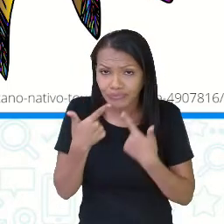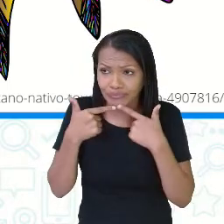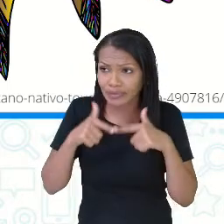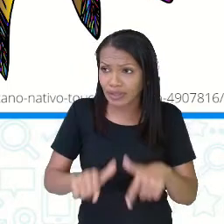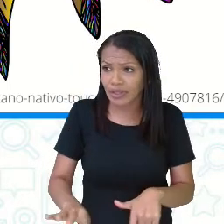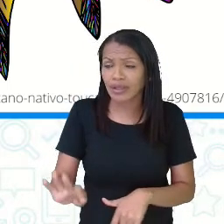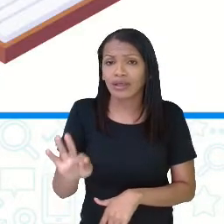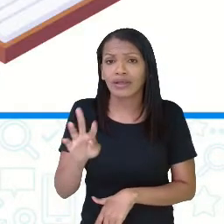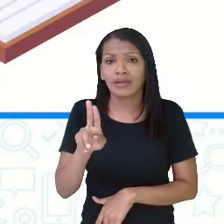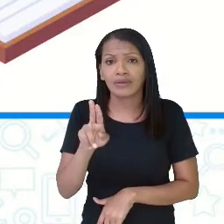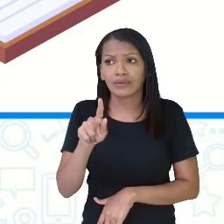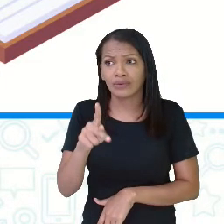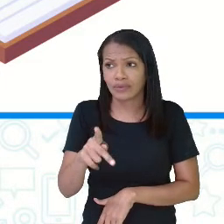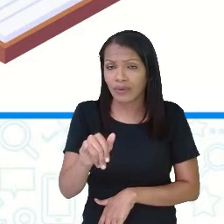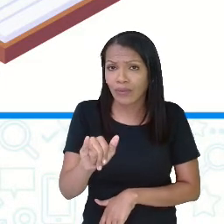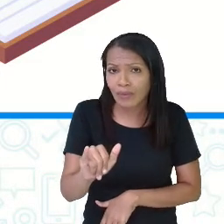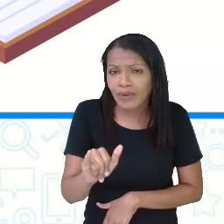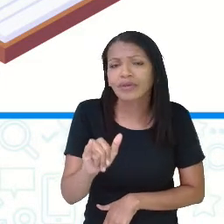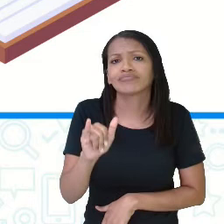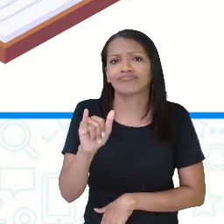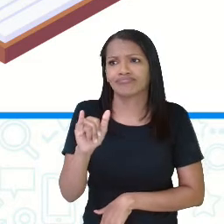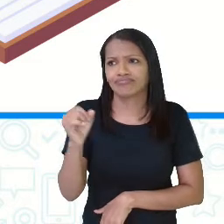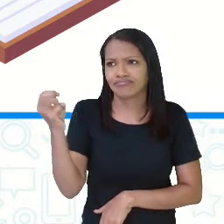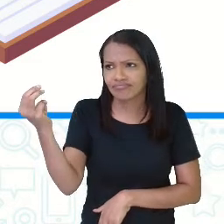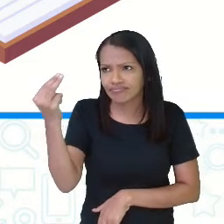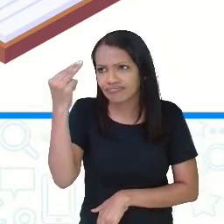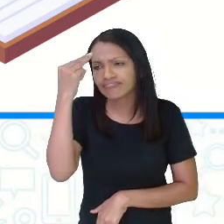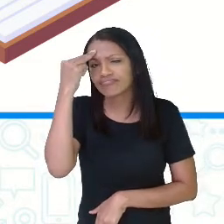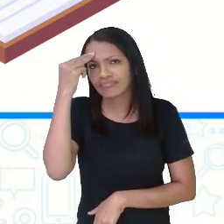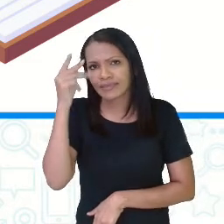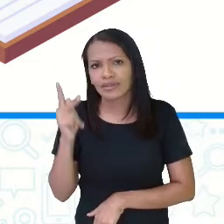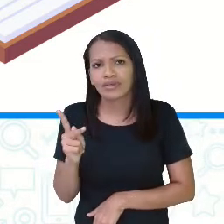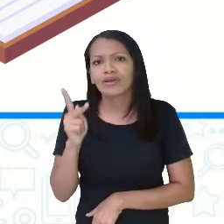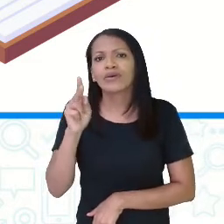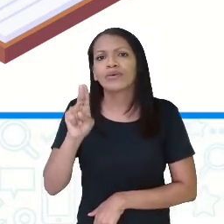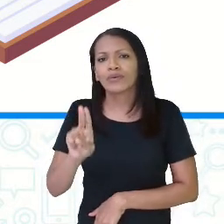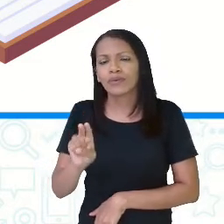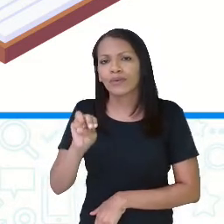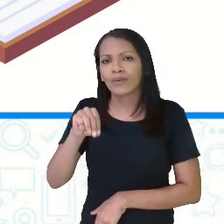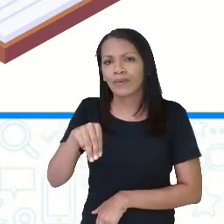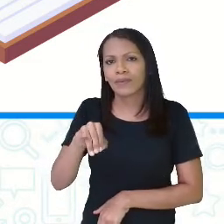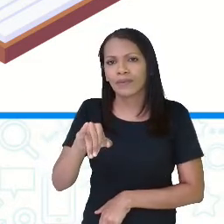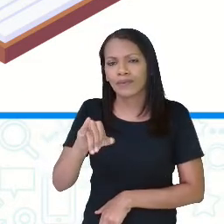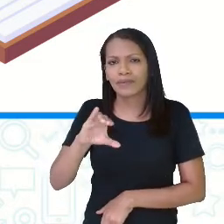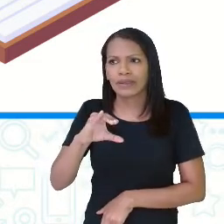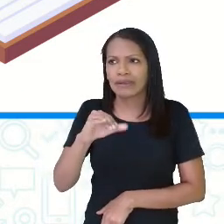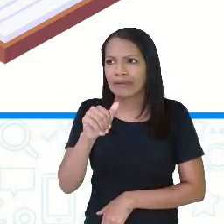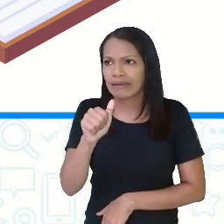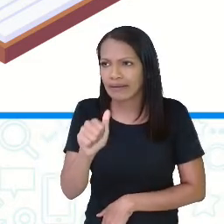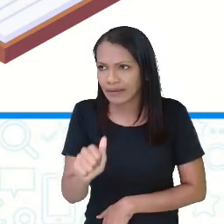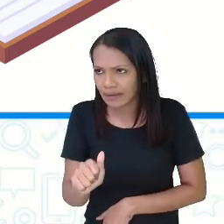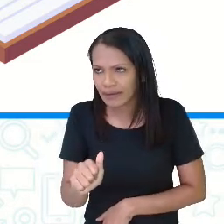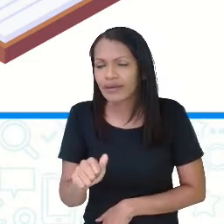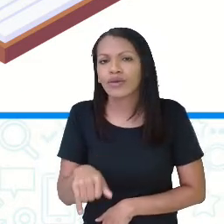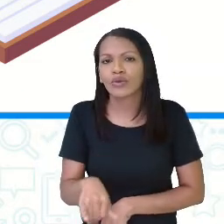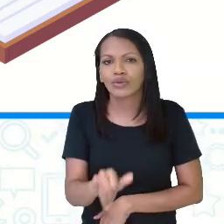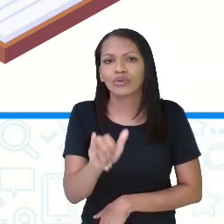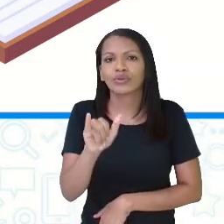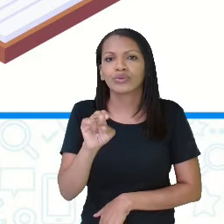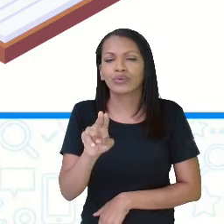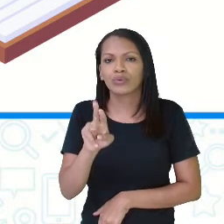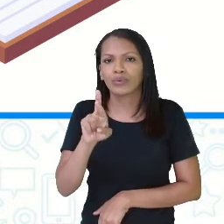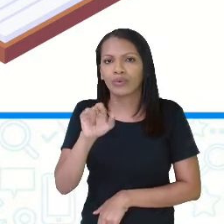memorizo o que aprendi. Comissa, Iúria, Comissa e